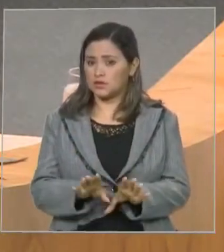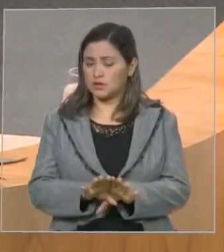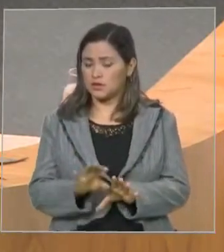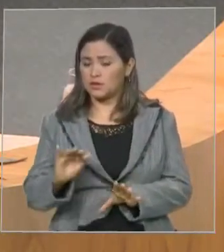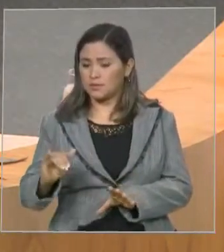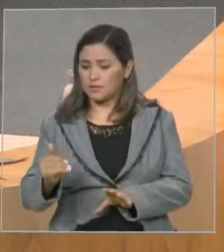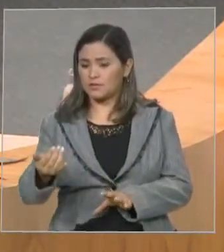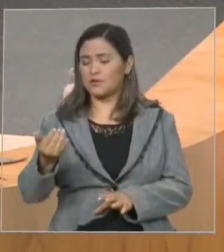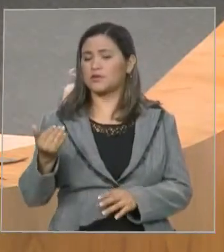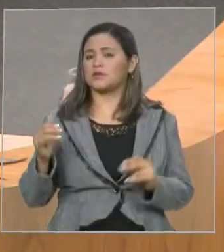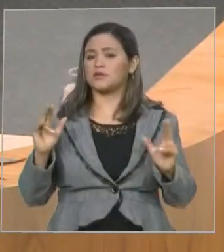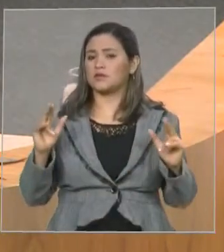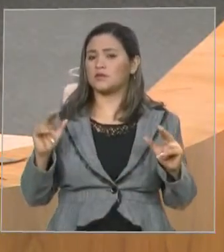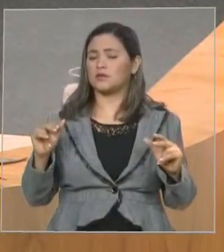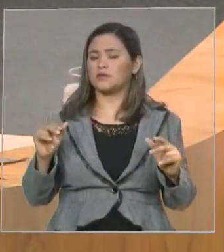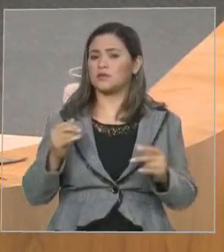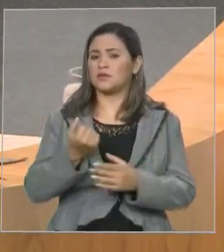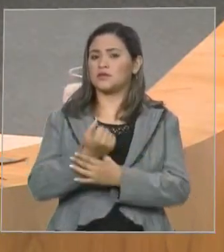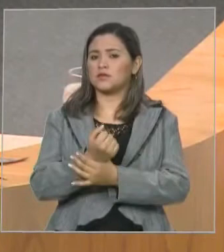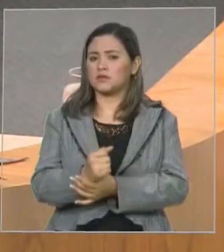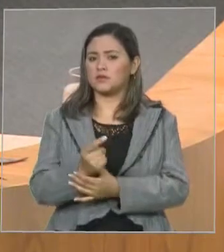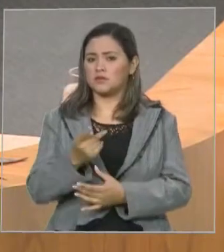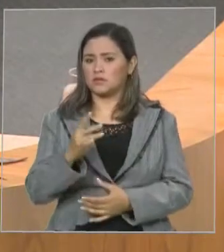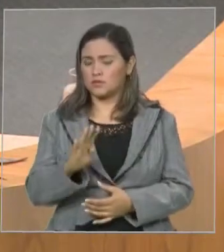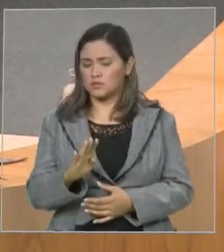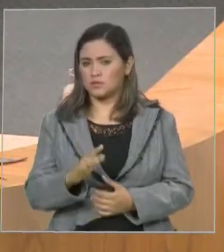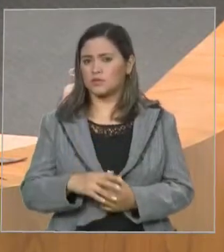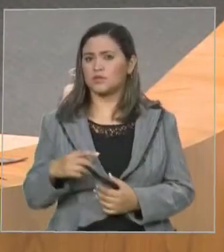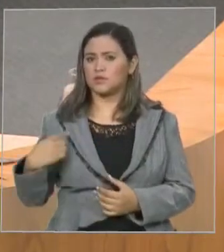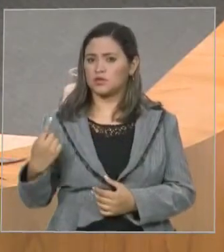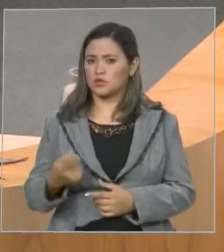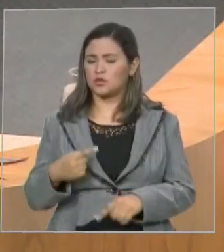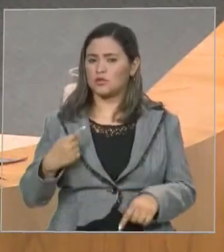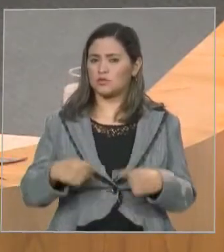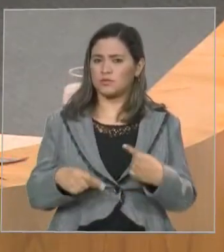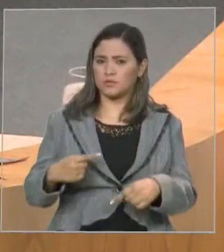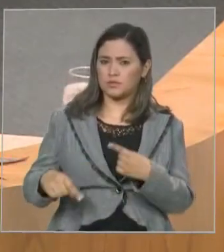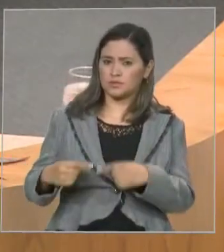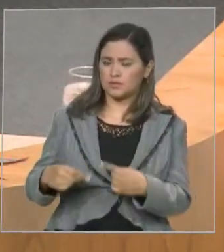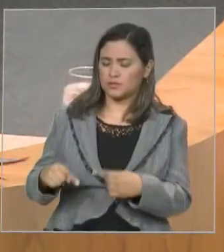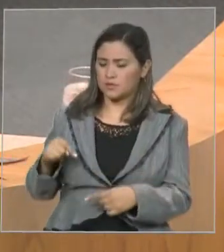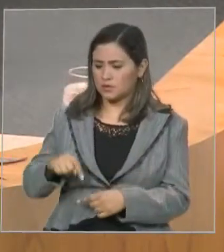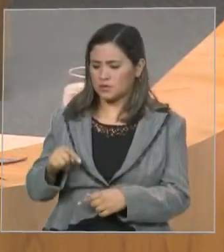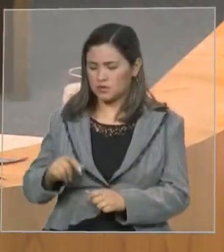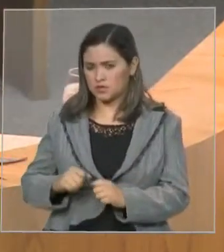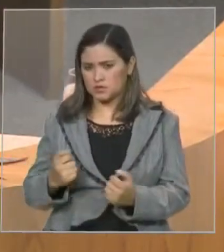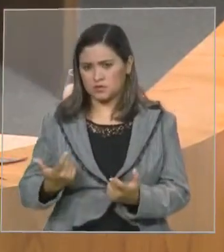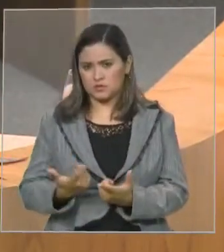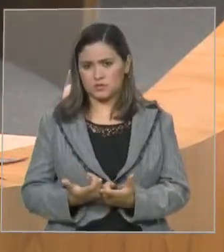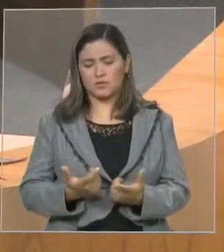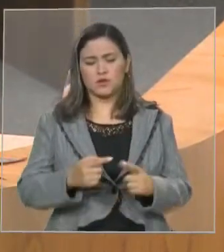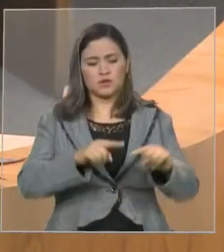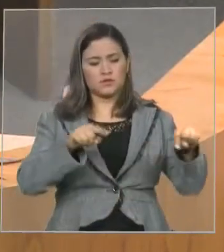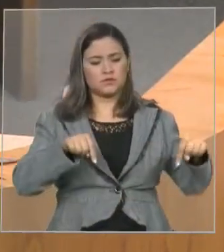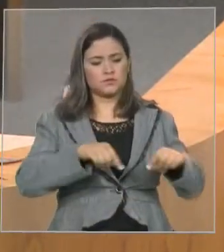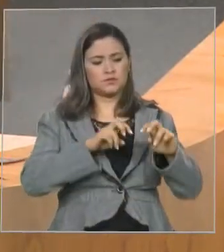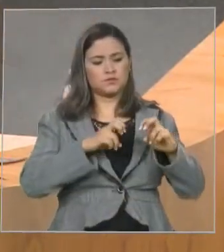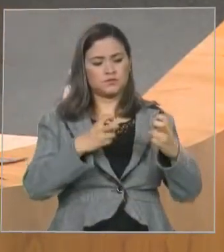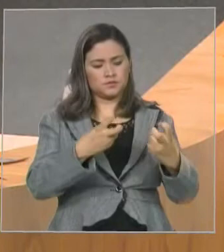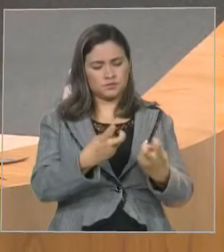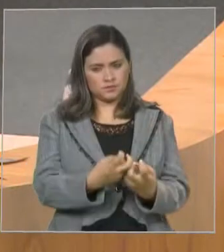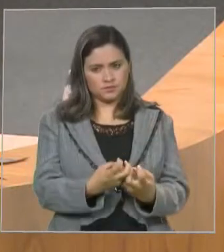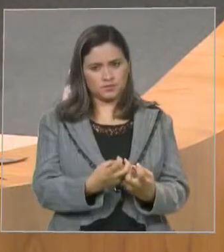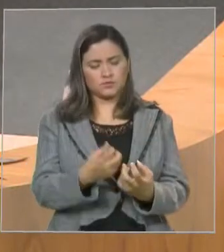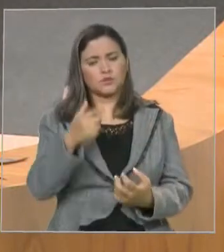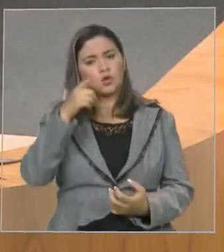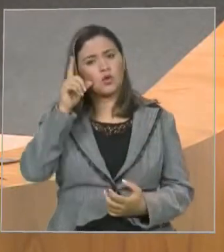pública, nós estamos discutindo aqui na Assembleia, na sala de comissões, e ontem tivemos a oportunidade de receber